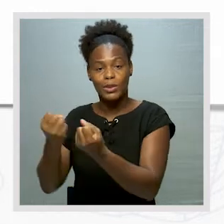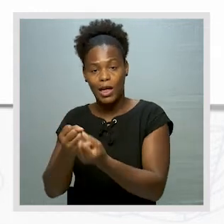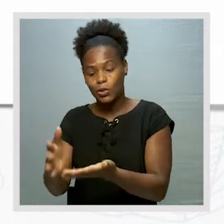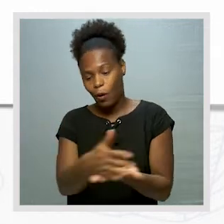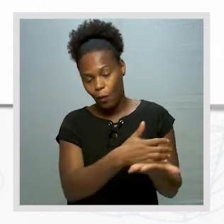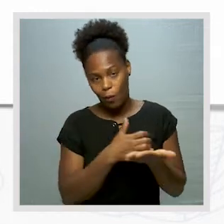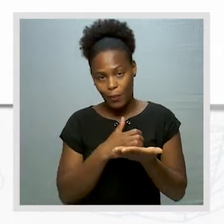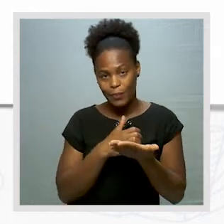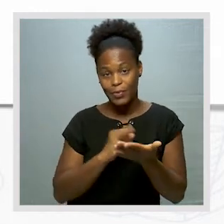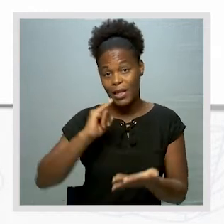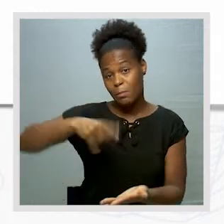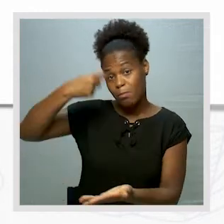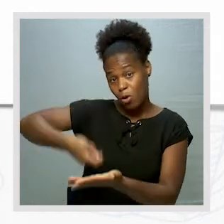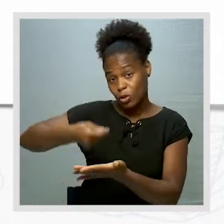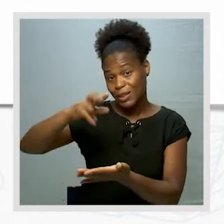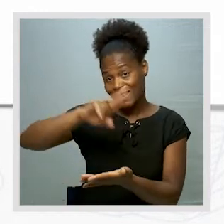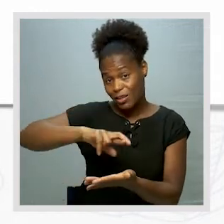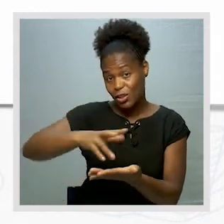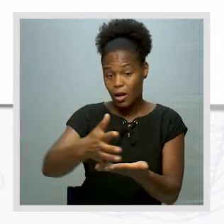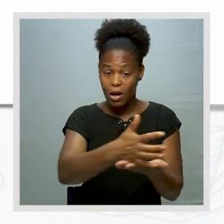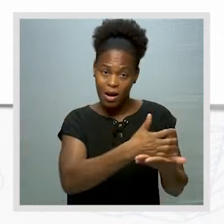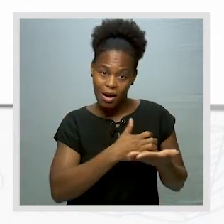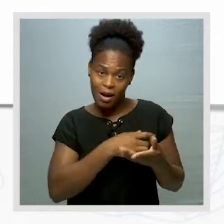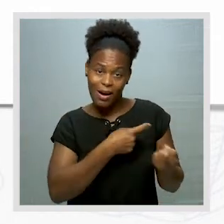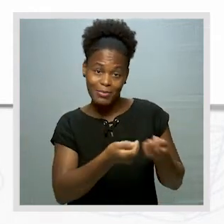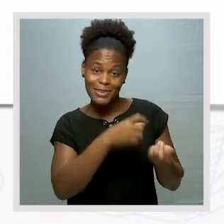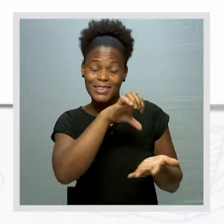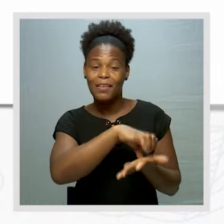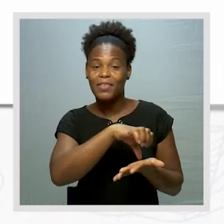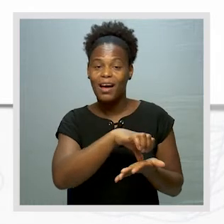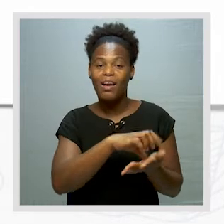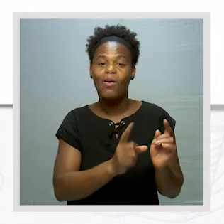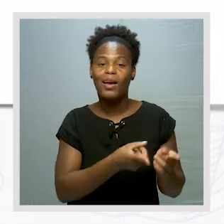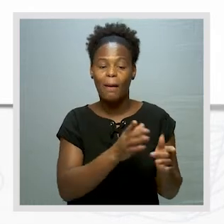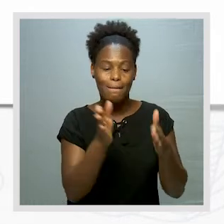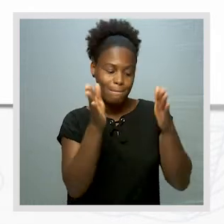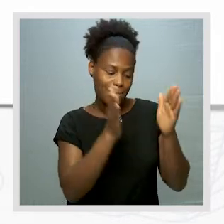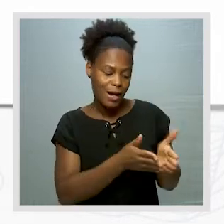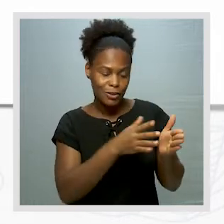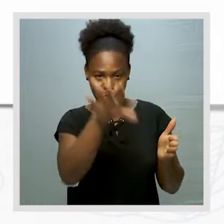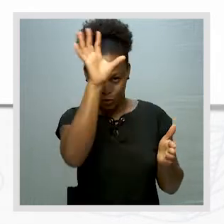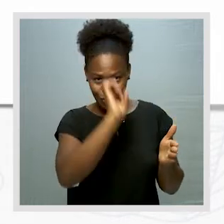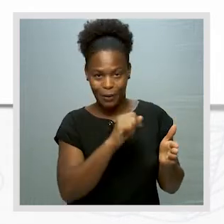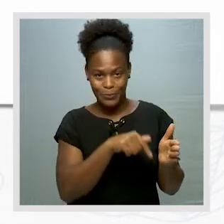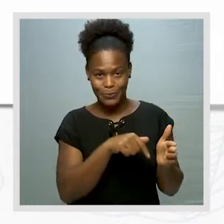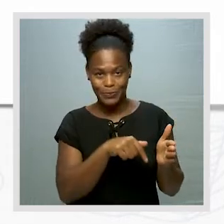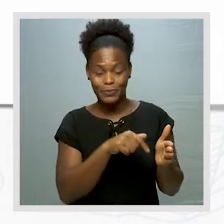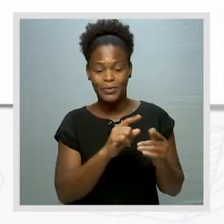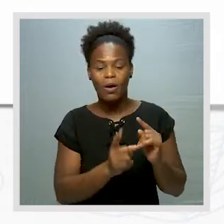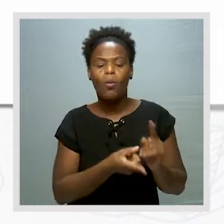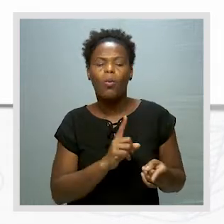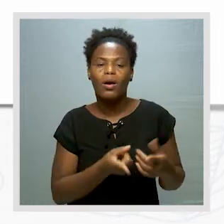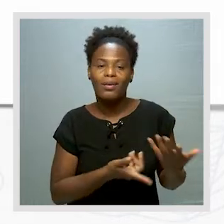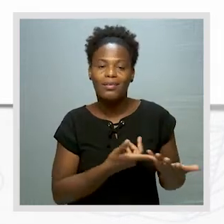sociais. Os impostos e as taxas vão para a administração central, que é uma parte do Estado.